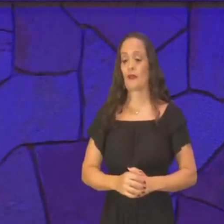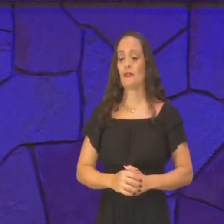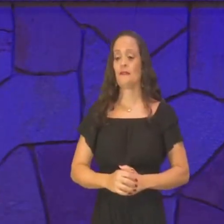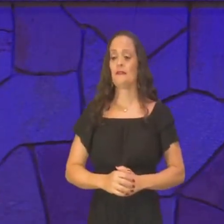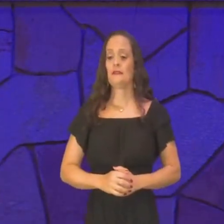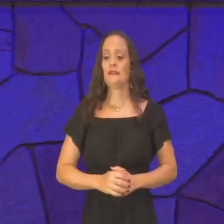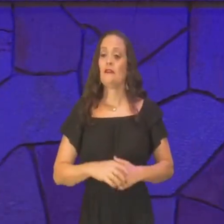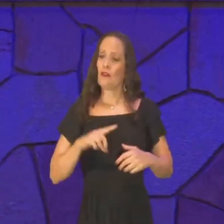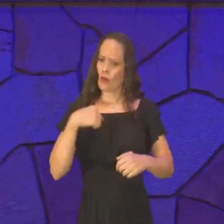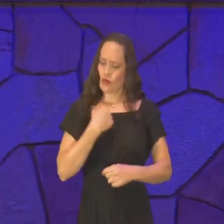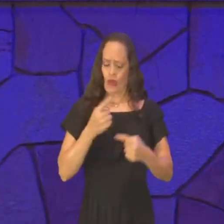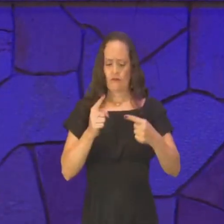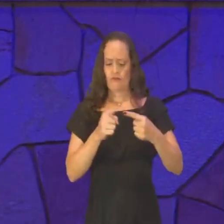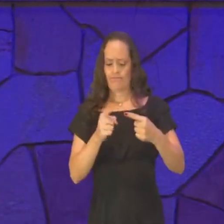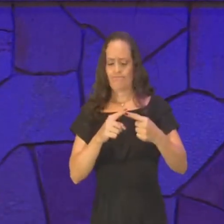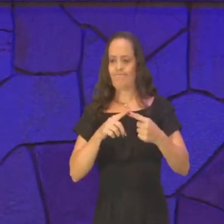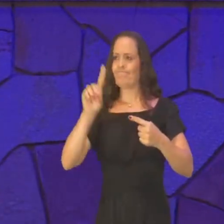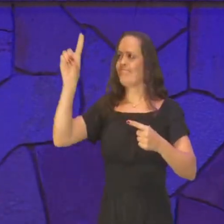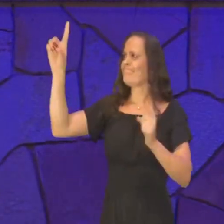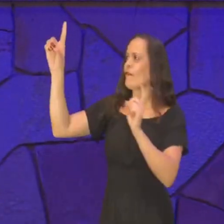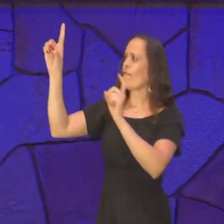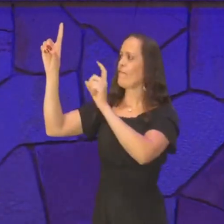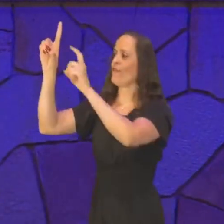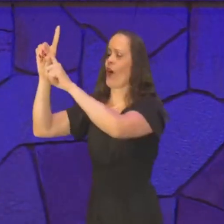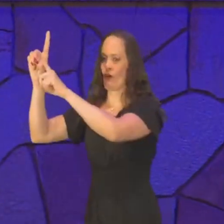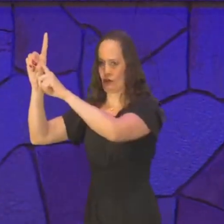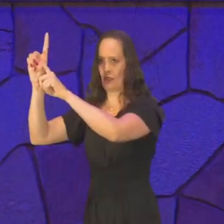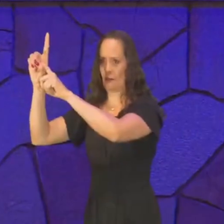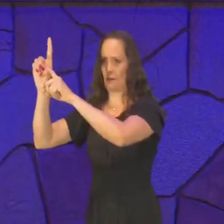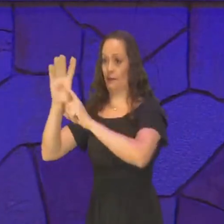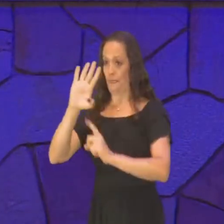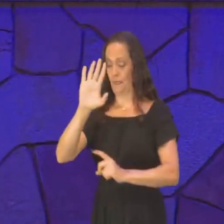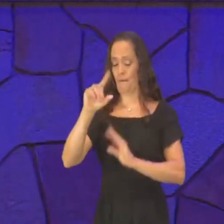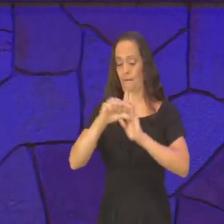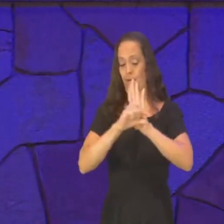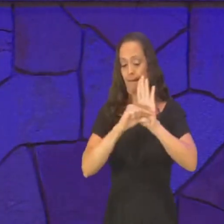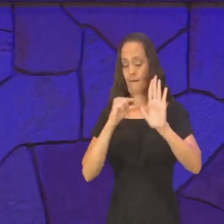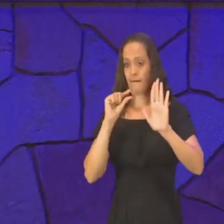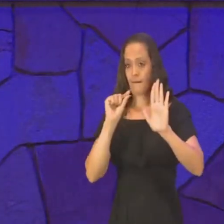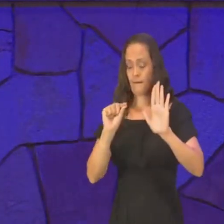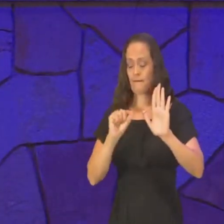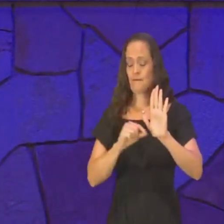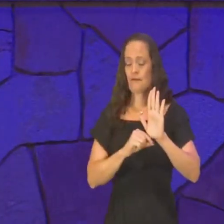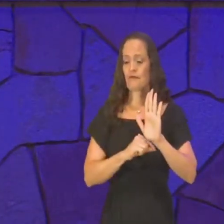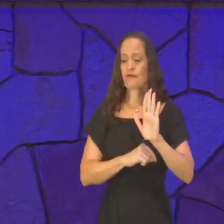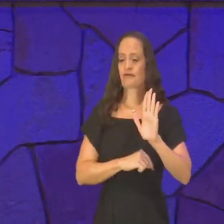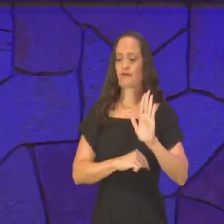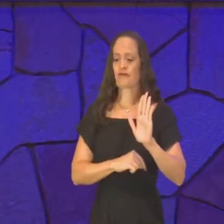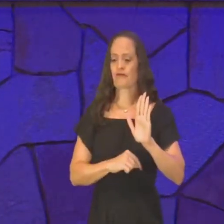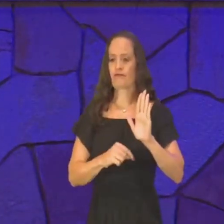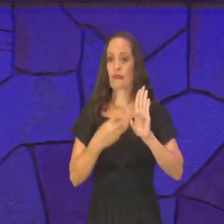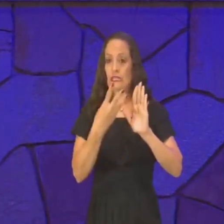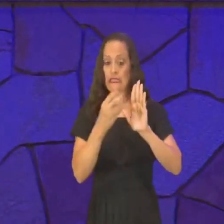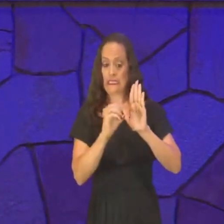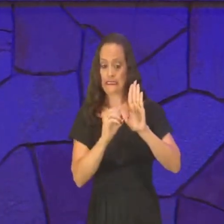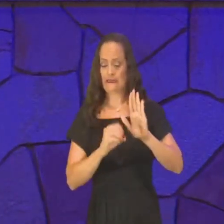se aproximar, esse retorno à presença do Senhor. Olha comigo novamente o verso